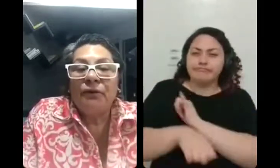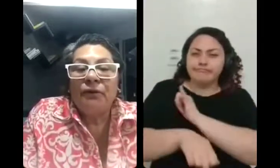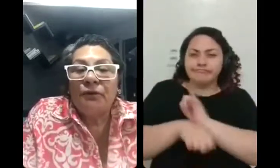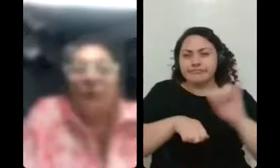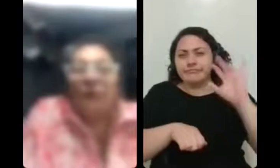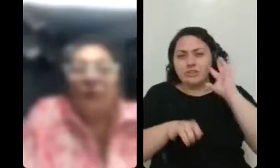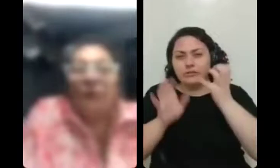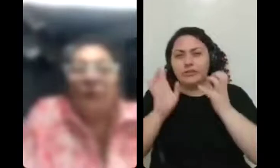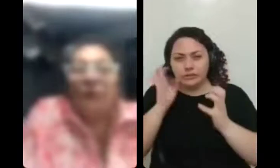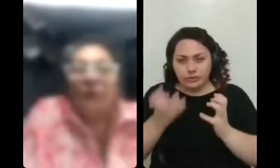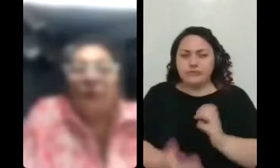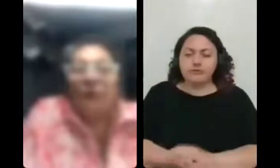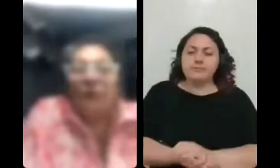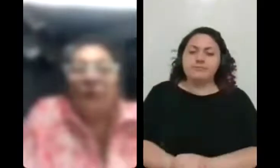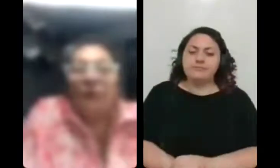de